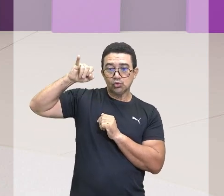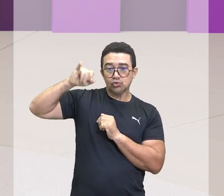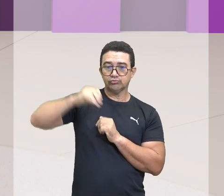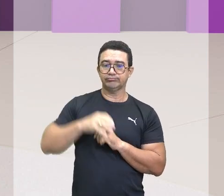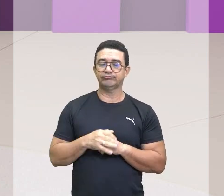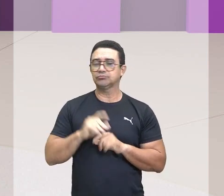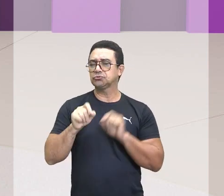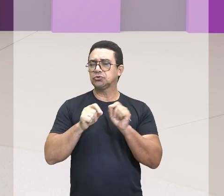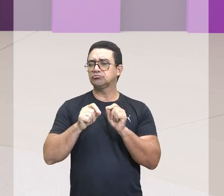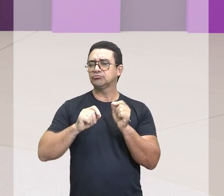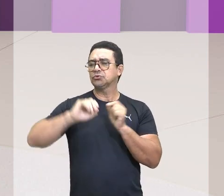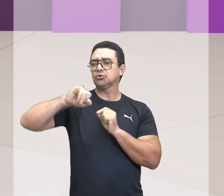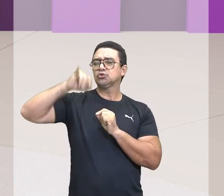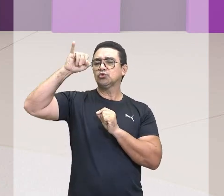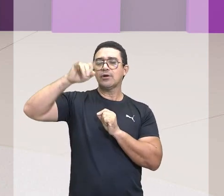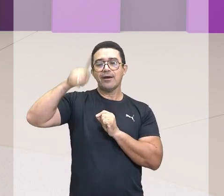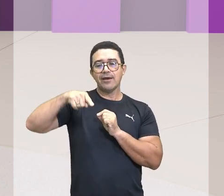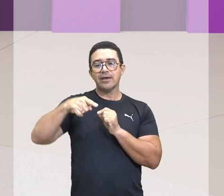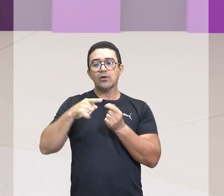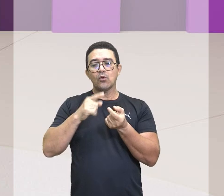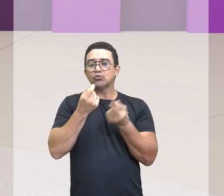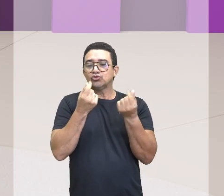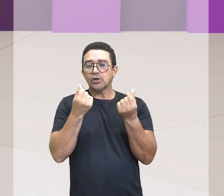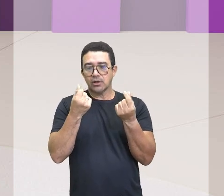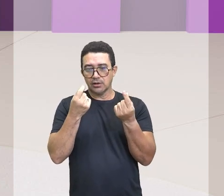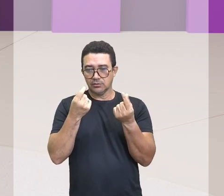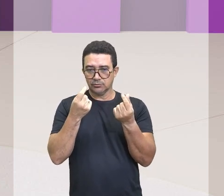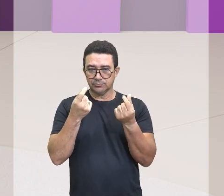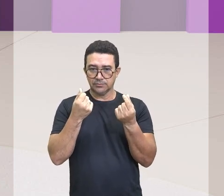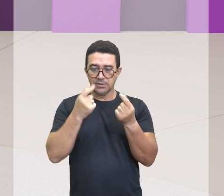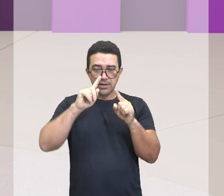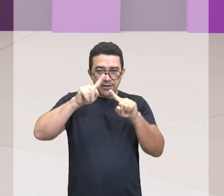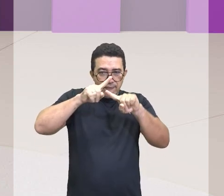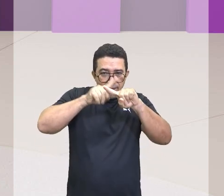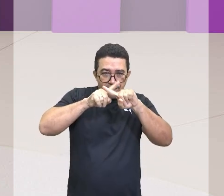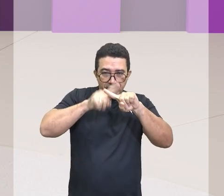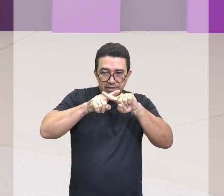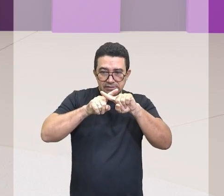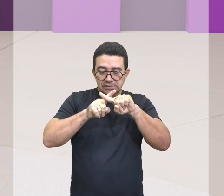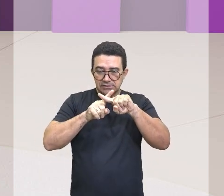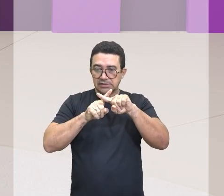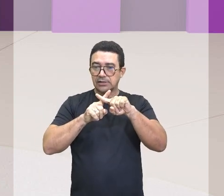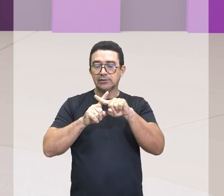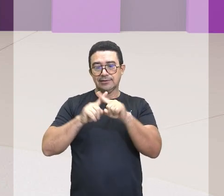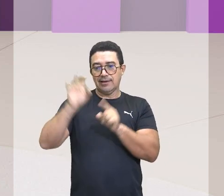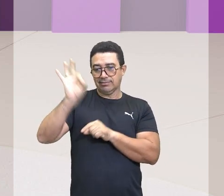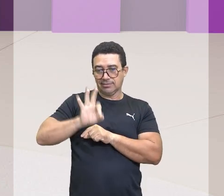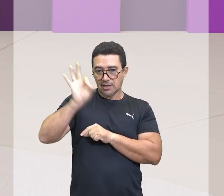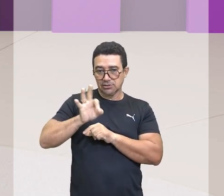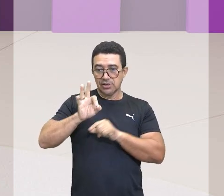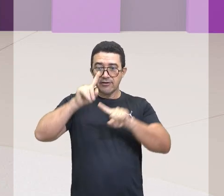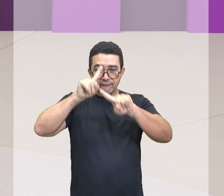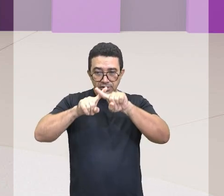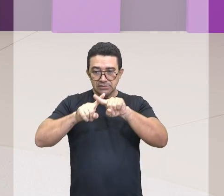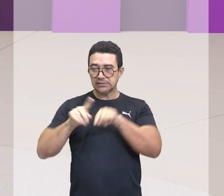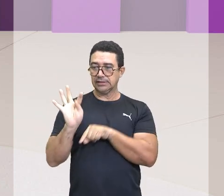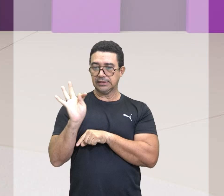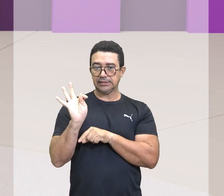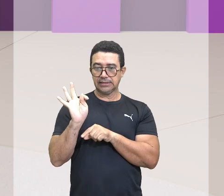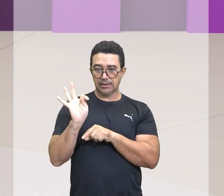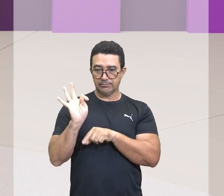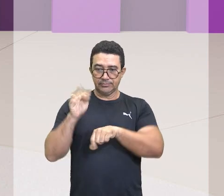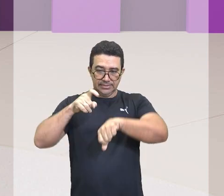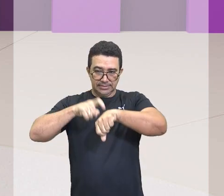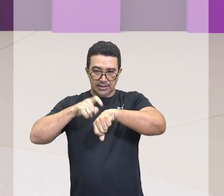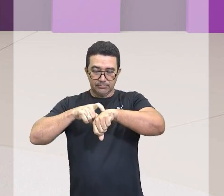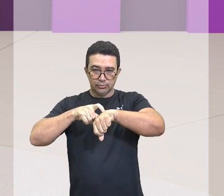esses juros vai ser igual ao capital vezes a taxa vezes o tempo que é aplicado. O capital é aquele